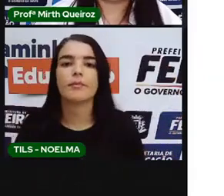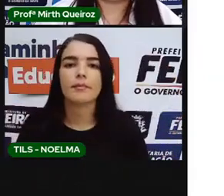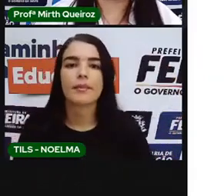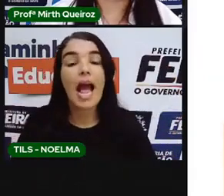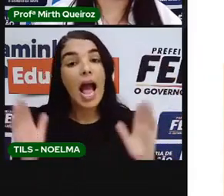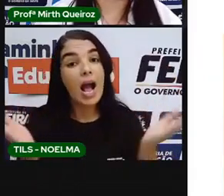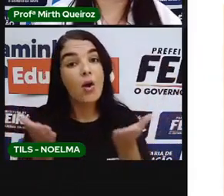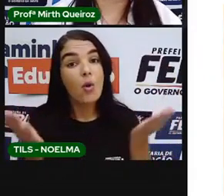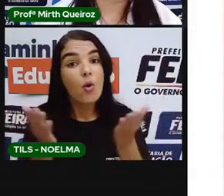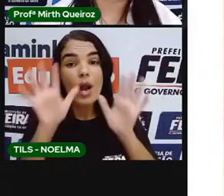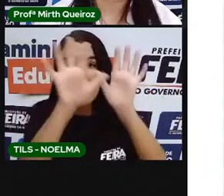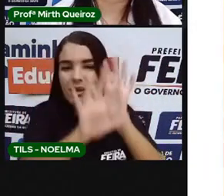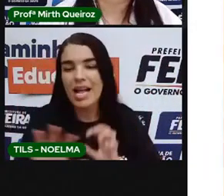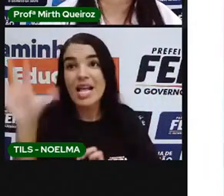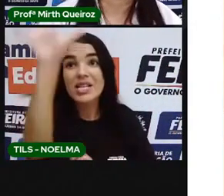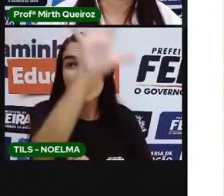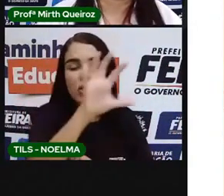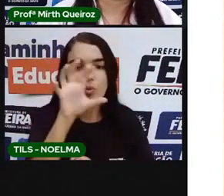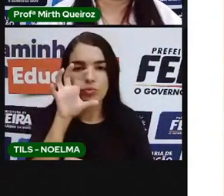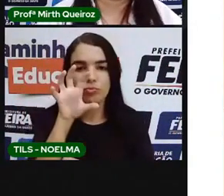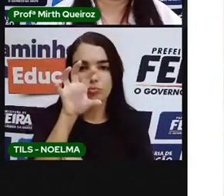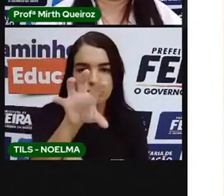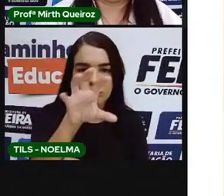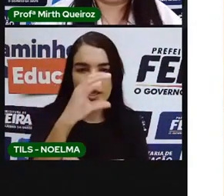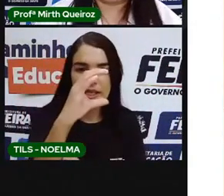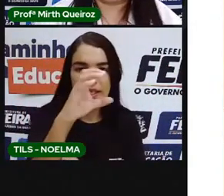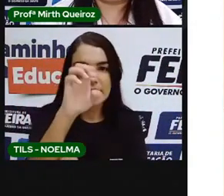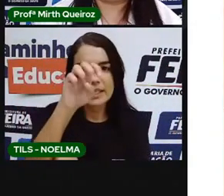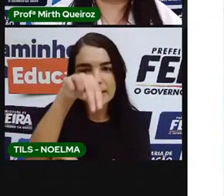Já a região Centro-Oeste